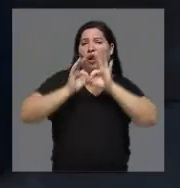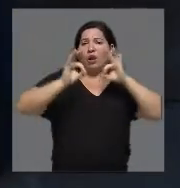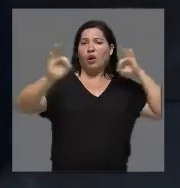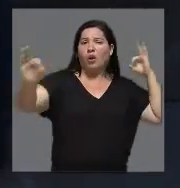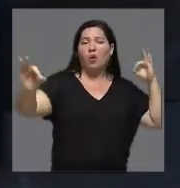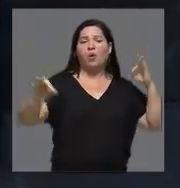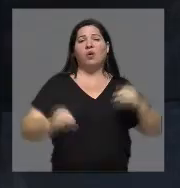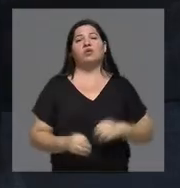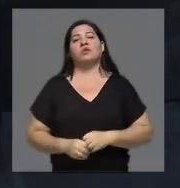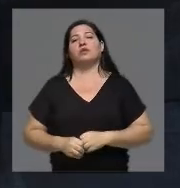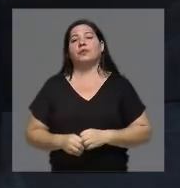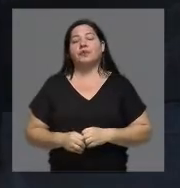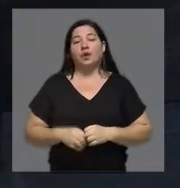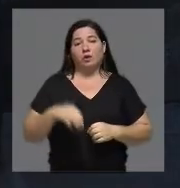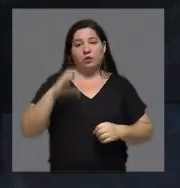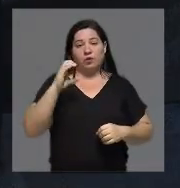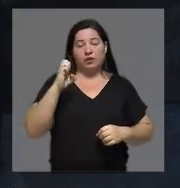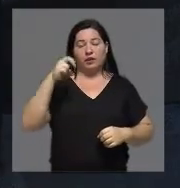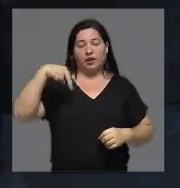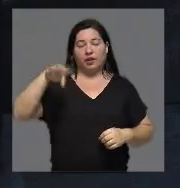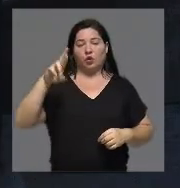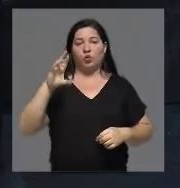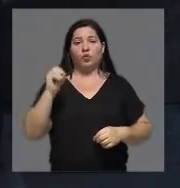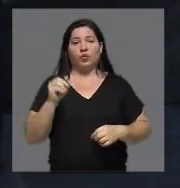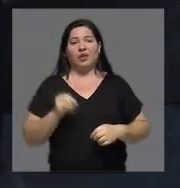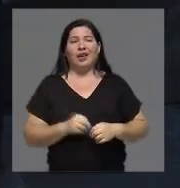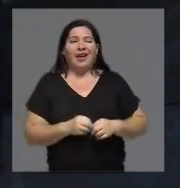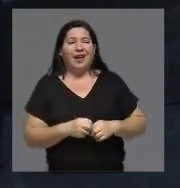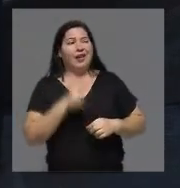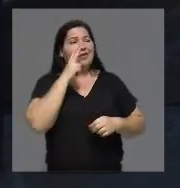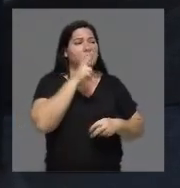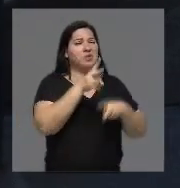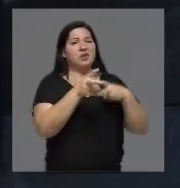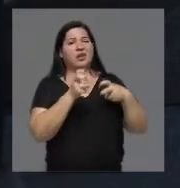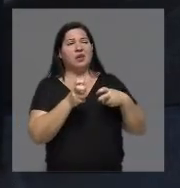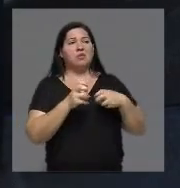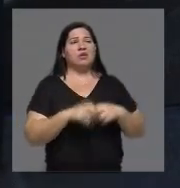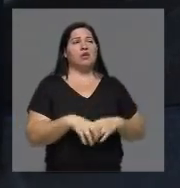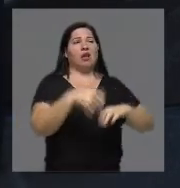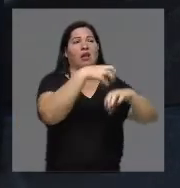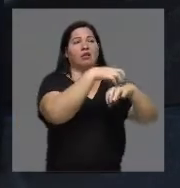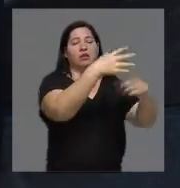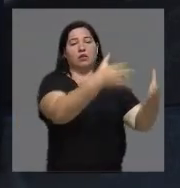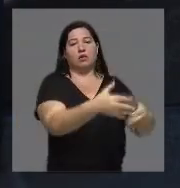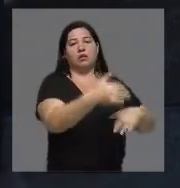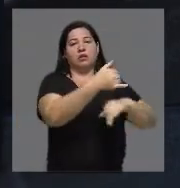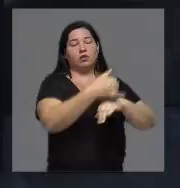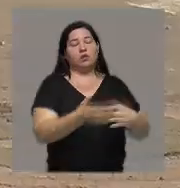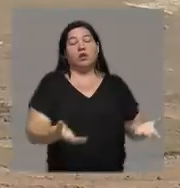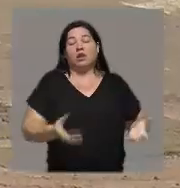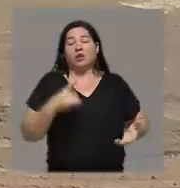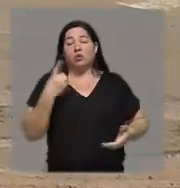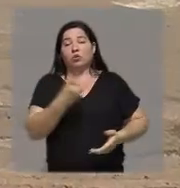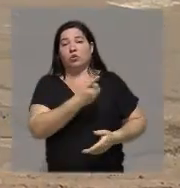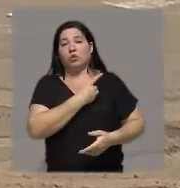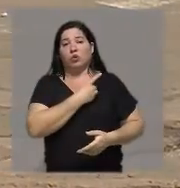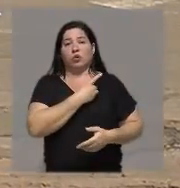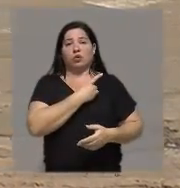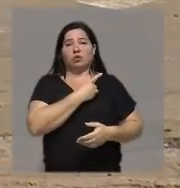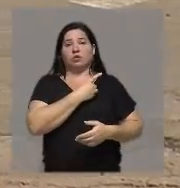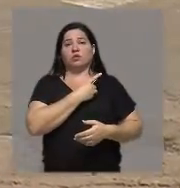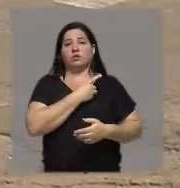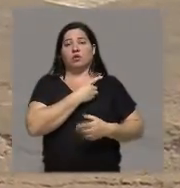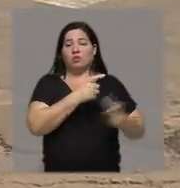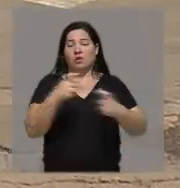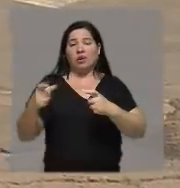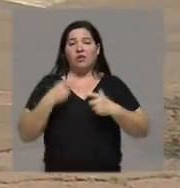E muitas das vezes as pessoas acabam só olhando o centro, e os bairros, né, são um pouco esquecidos, né? Queria ressaltar também